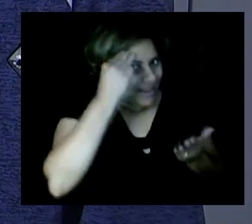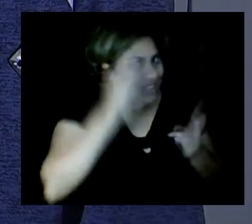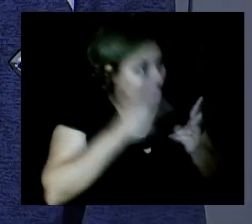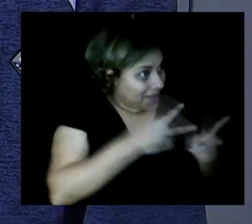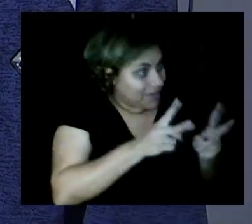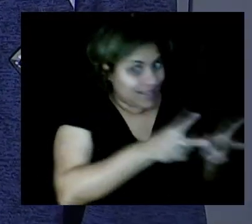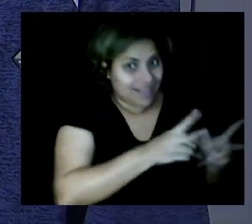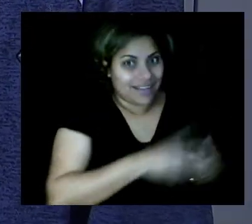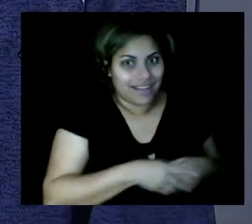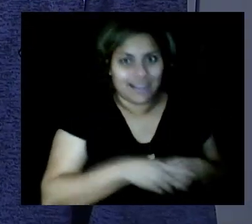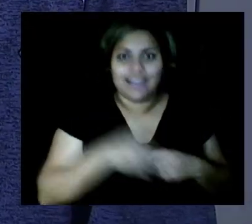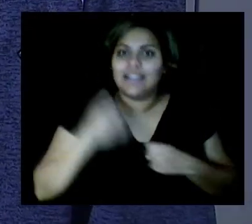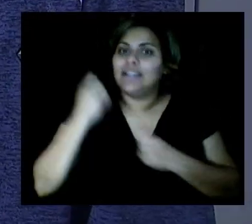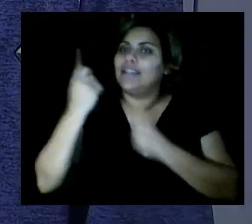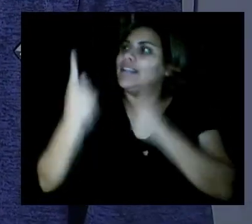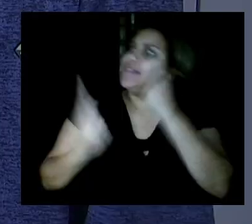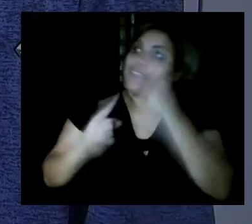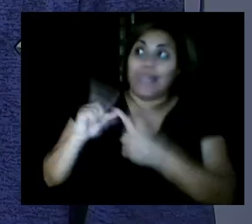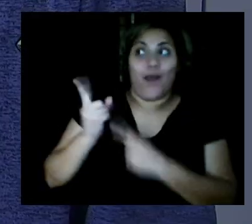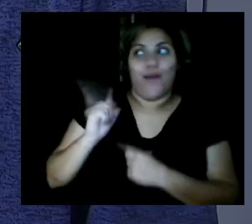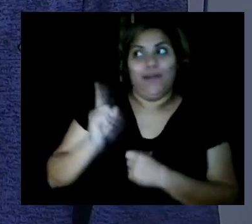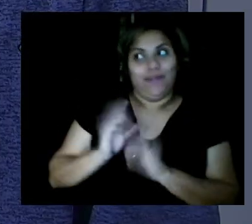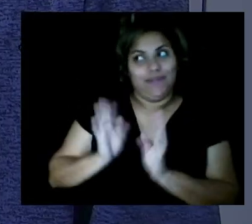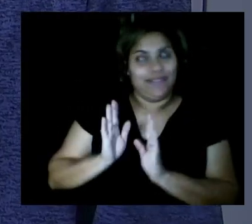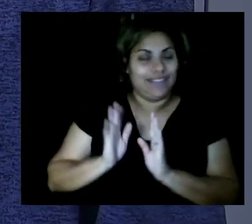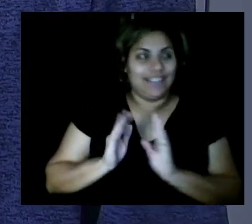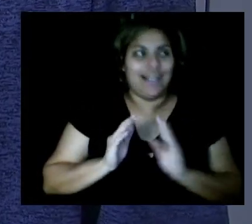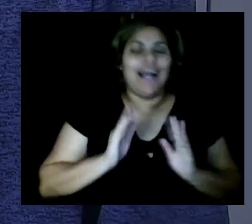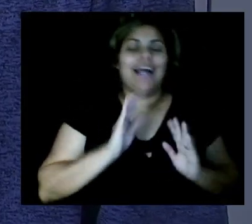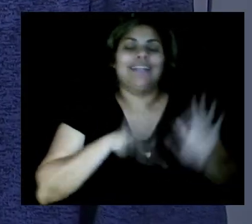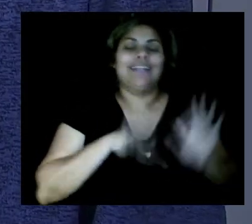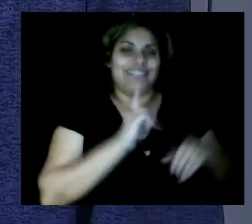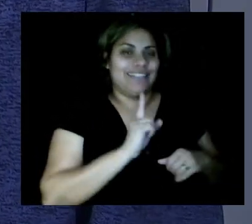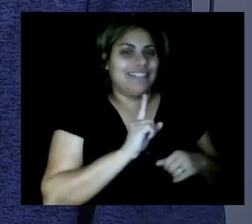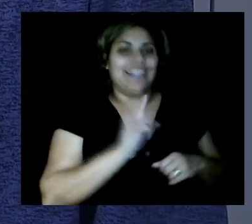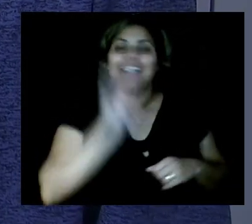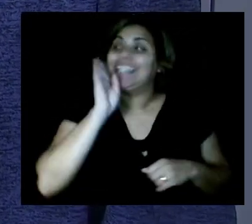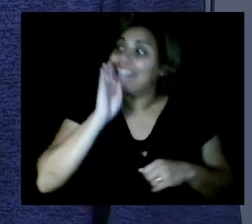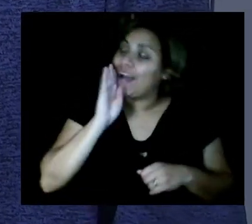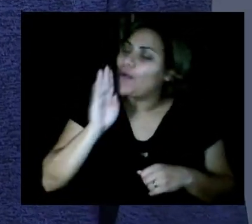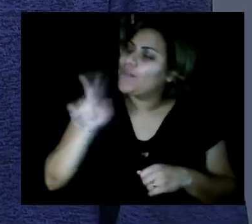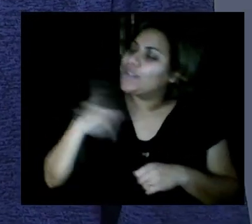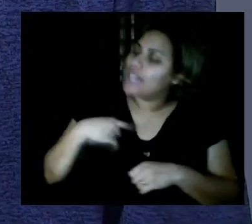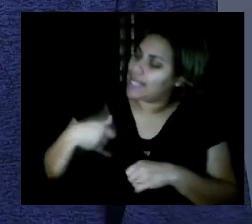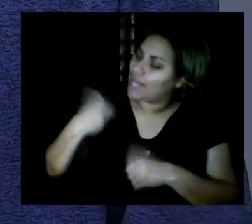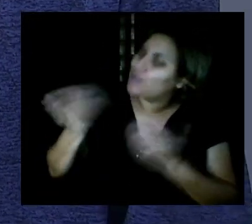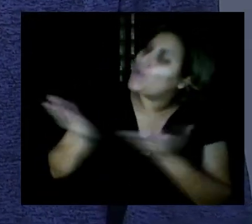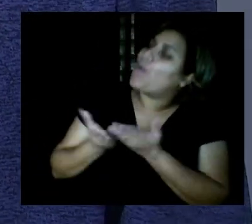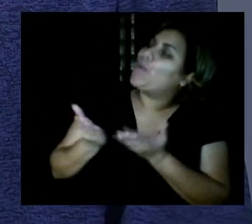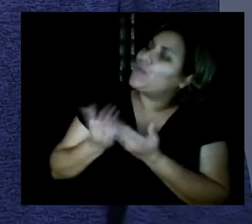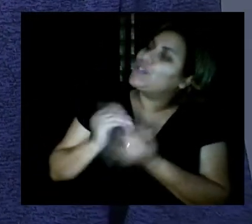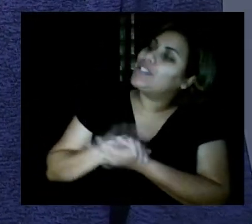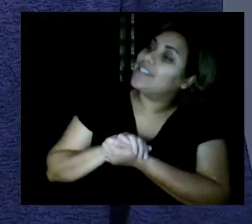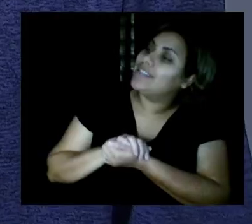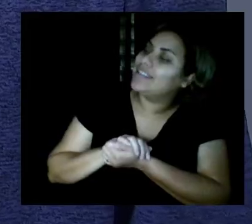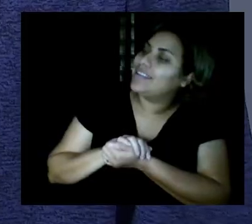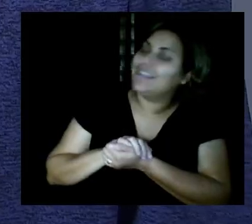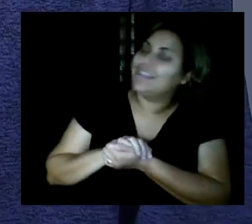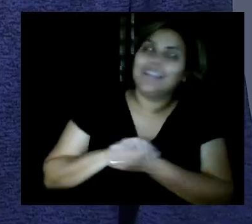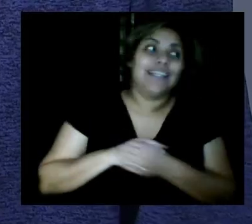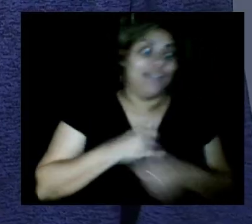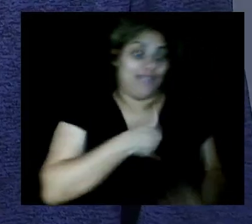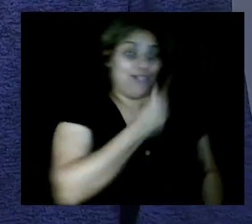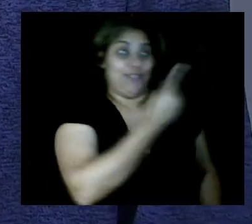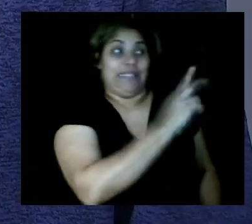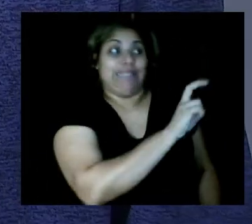Às vezes não. Às vezes não. Legal, Victor. E você tá com quantos anos? Conta pra gente. 15.